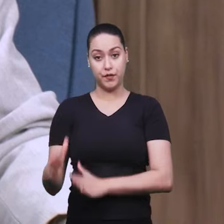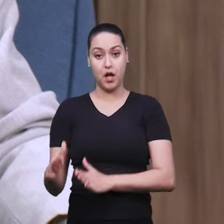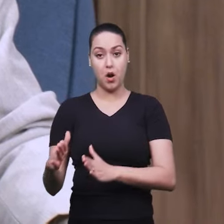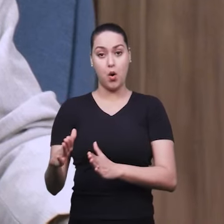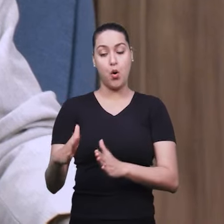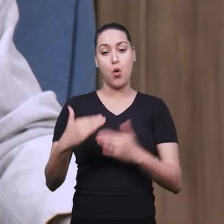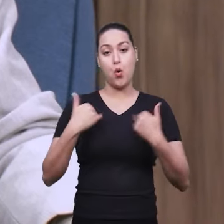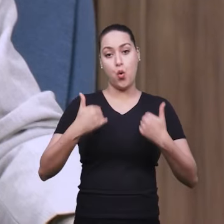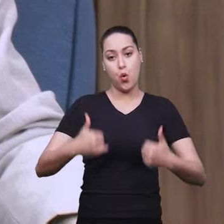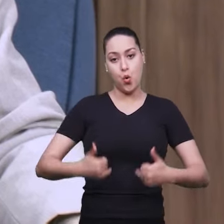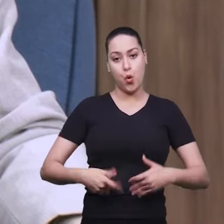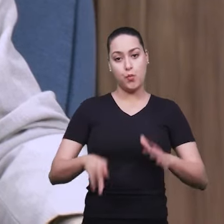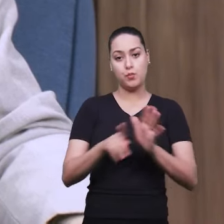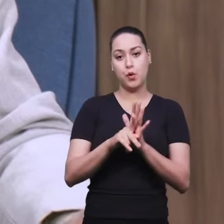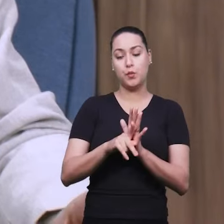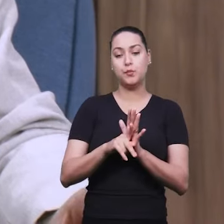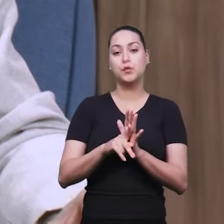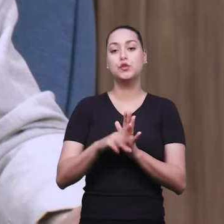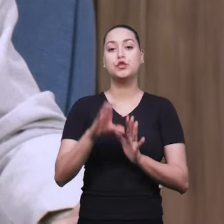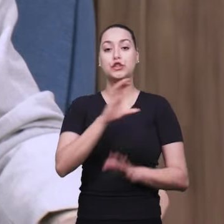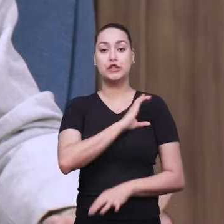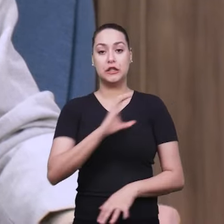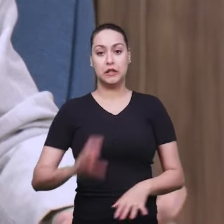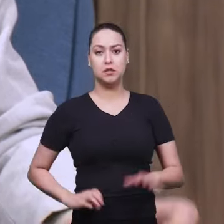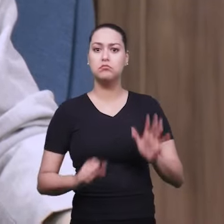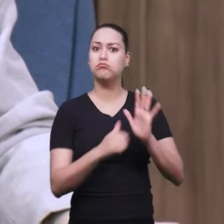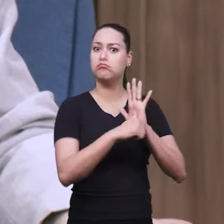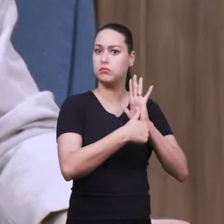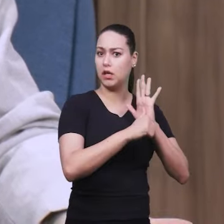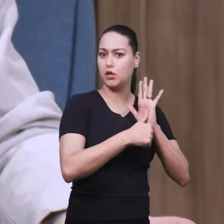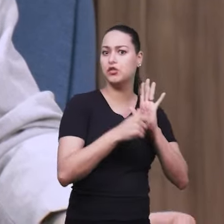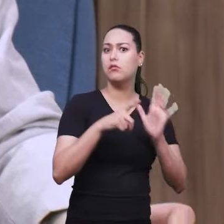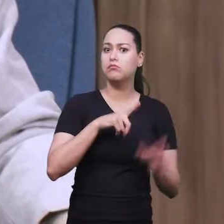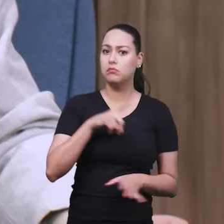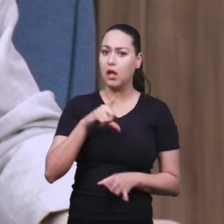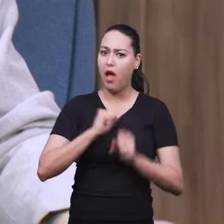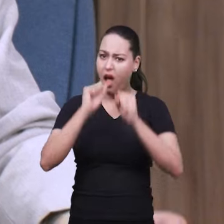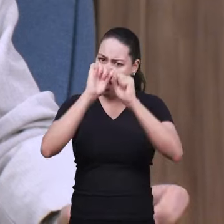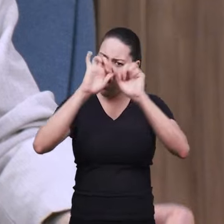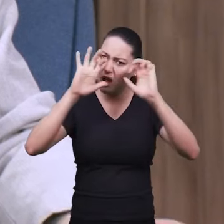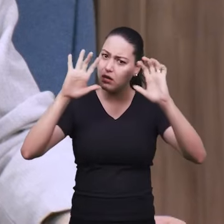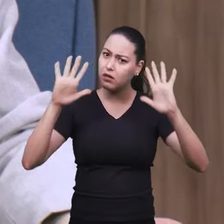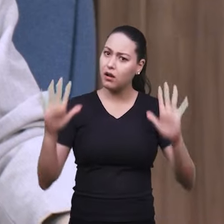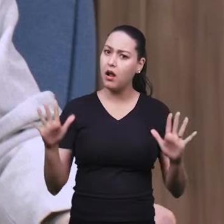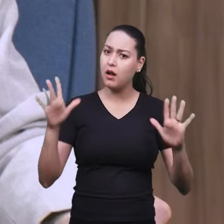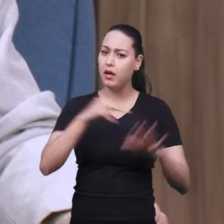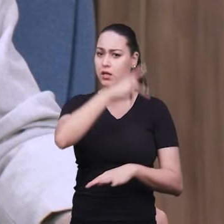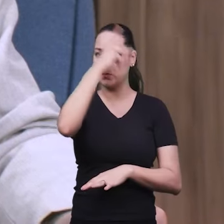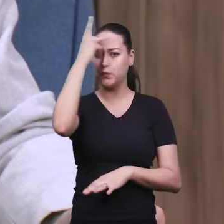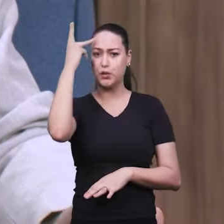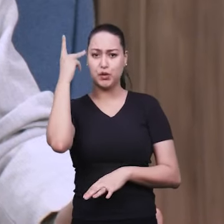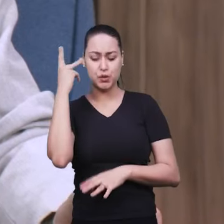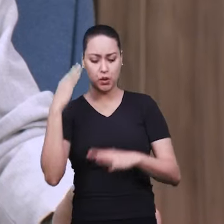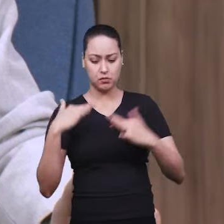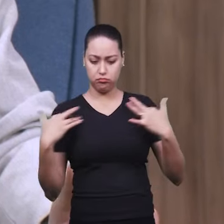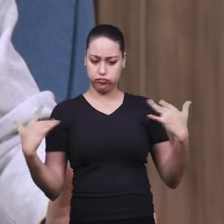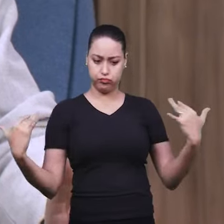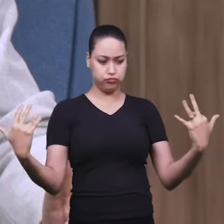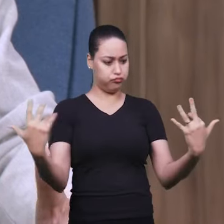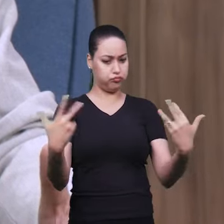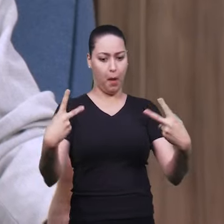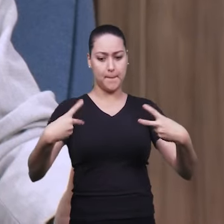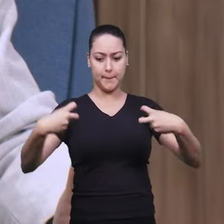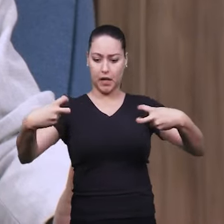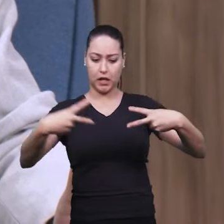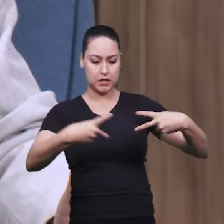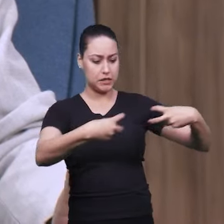na condição de corpo de Cristo, tem uma identidade. Essa identidade é clara e faz com que as pessoas que